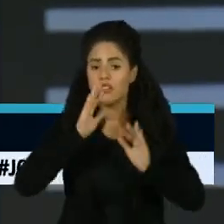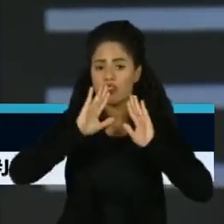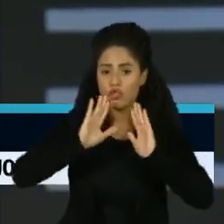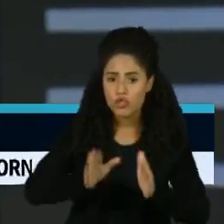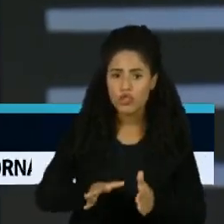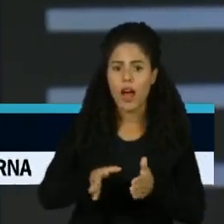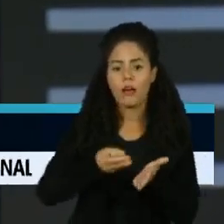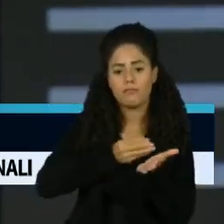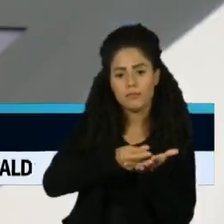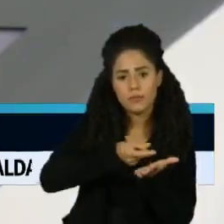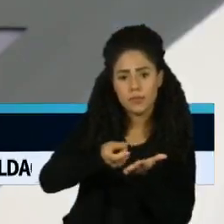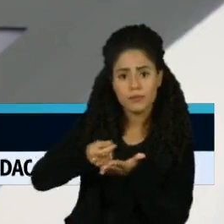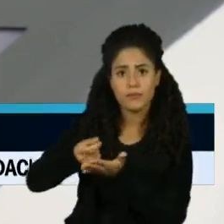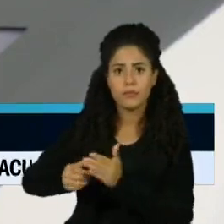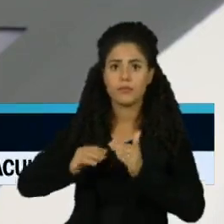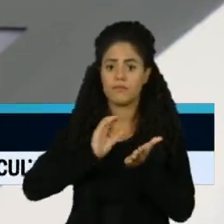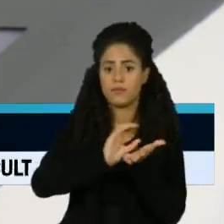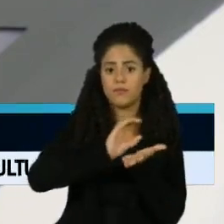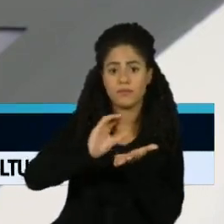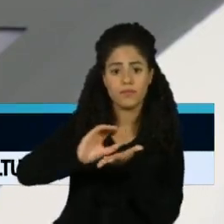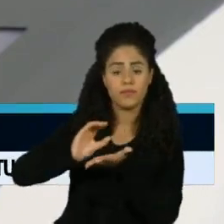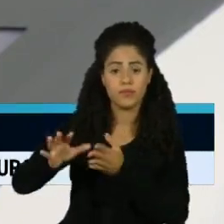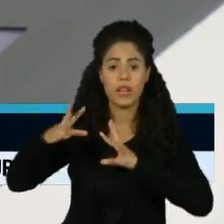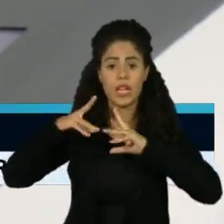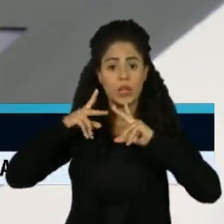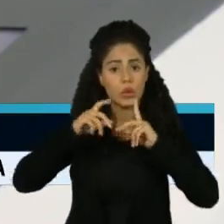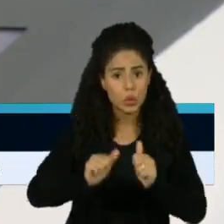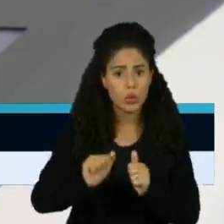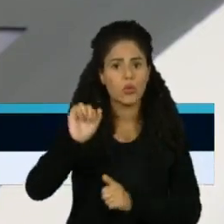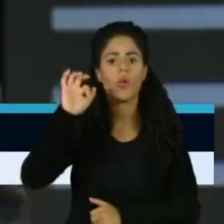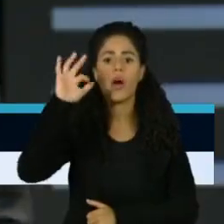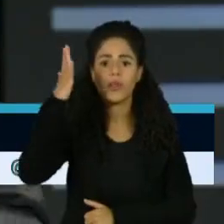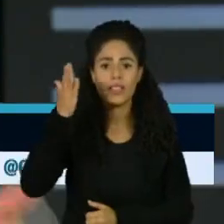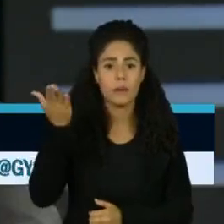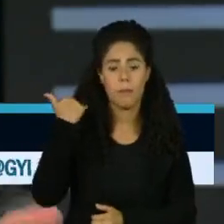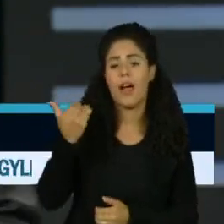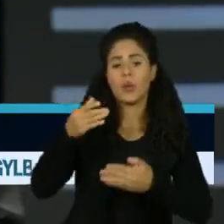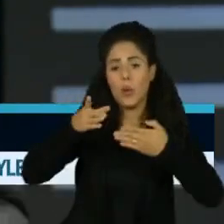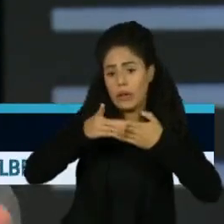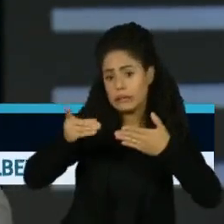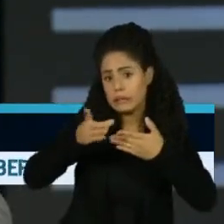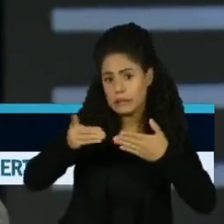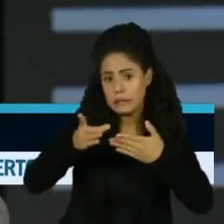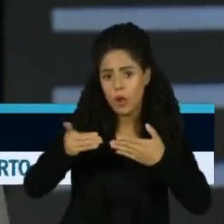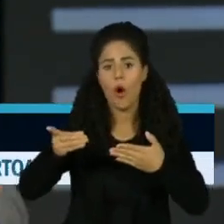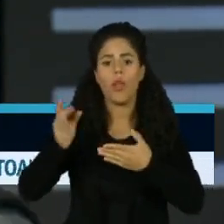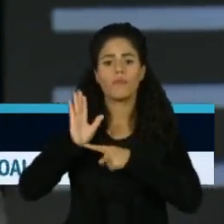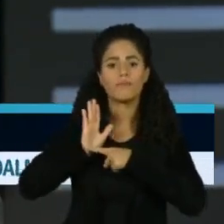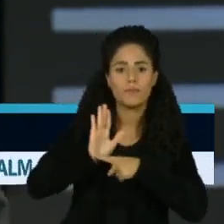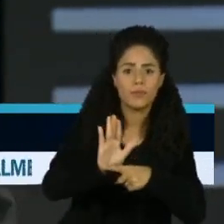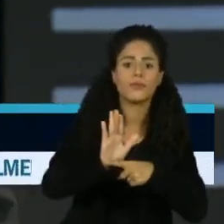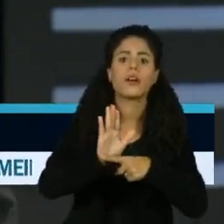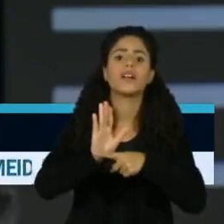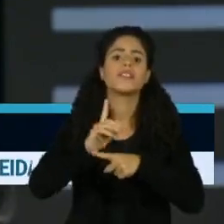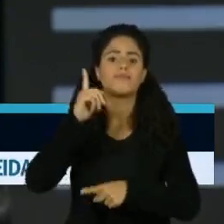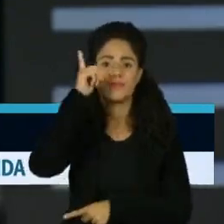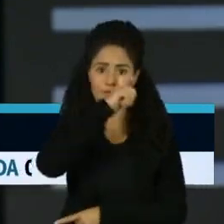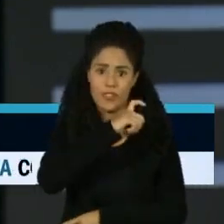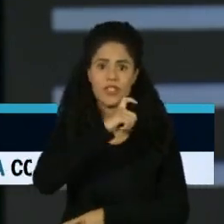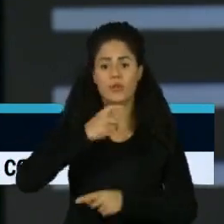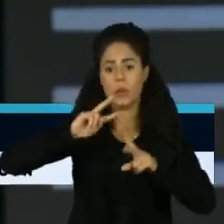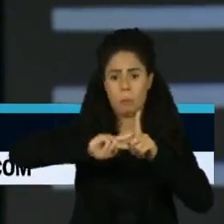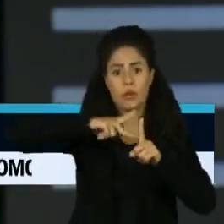repasse interno de taxa de câmbio São todos aqueles insumos que são em dólar obviamente Esse encareceram é esse aí e